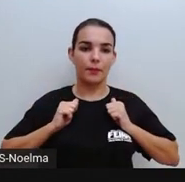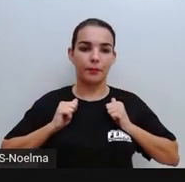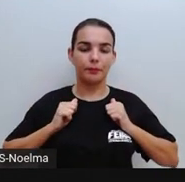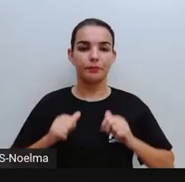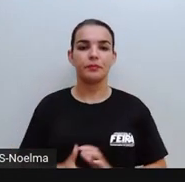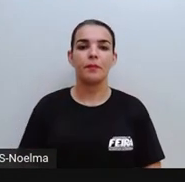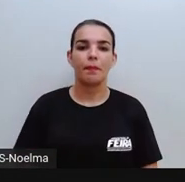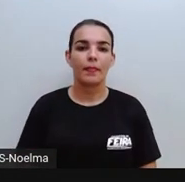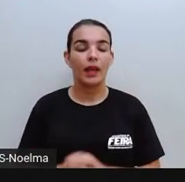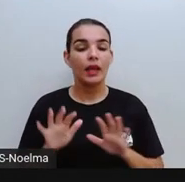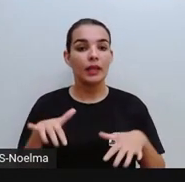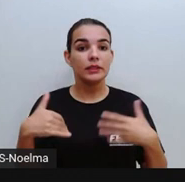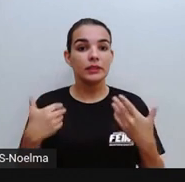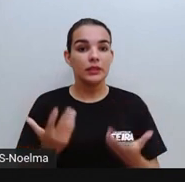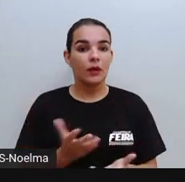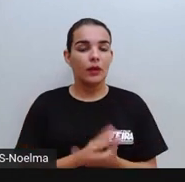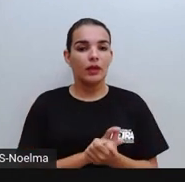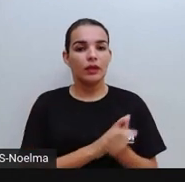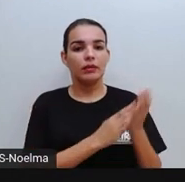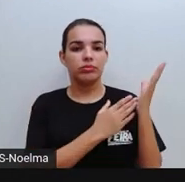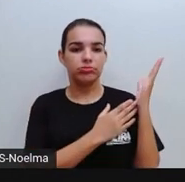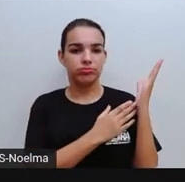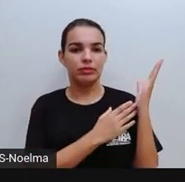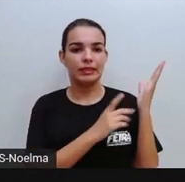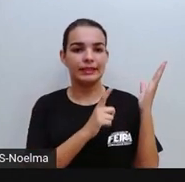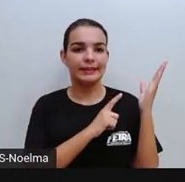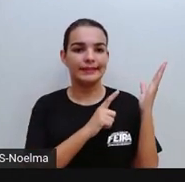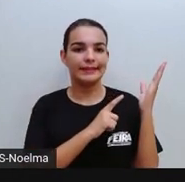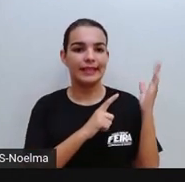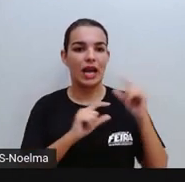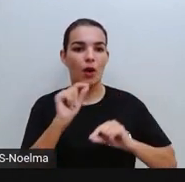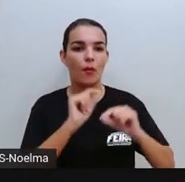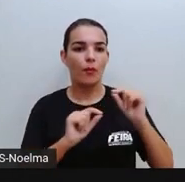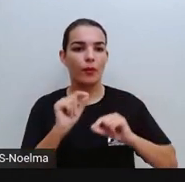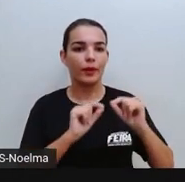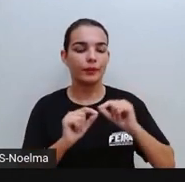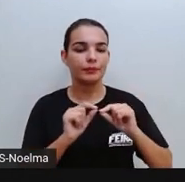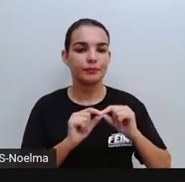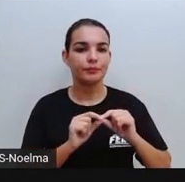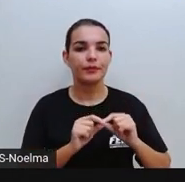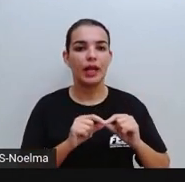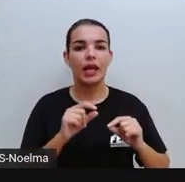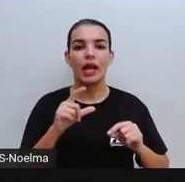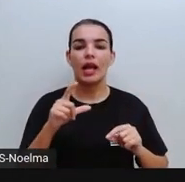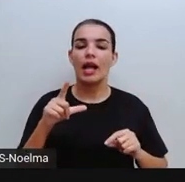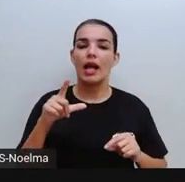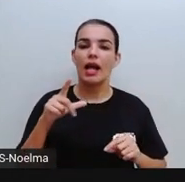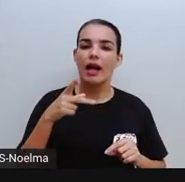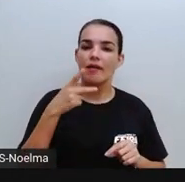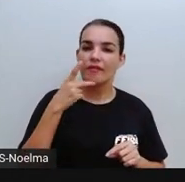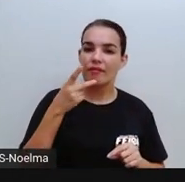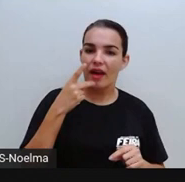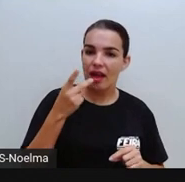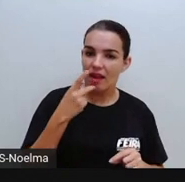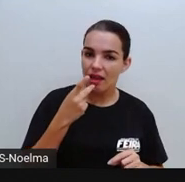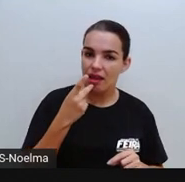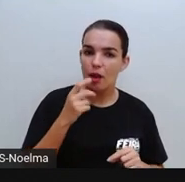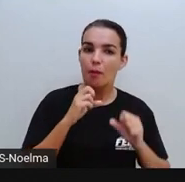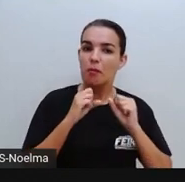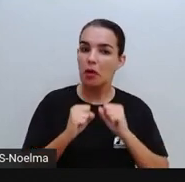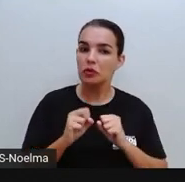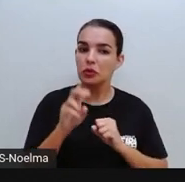é bom as mídias audiovisuais além da fala utiliza-se de outros recursos para que a notícia chegue